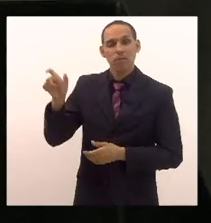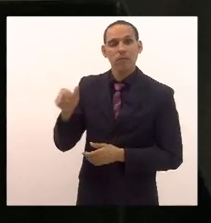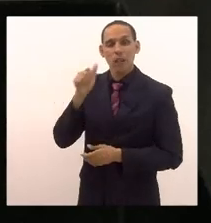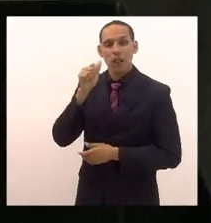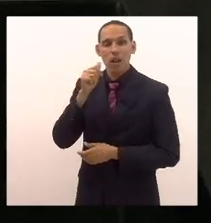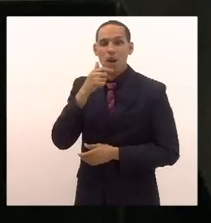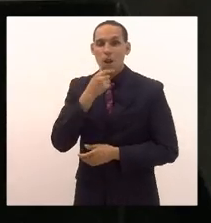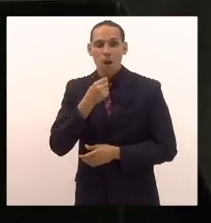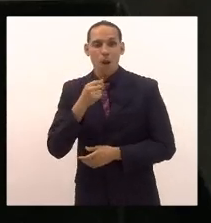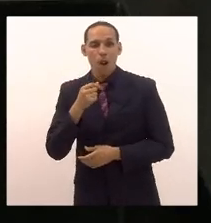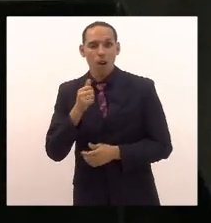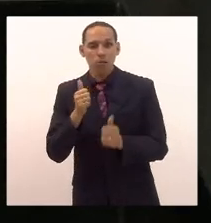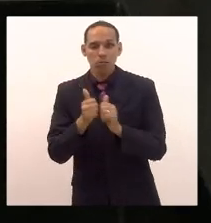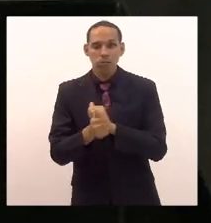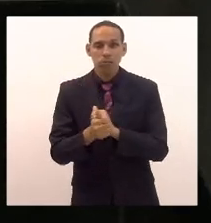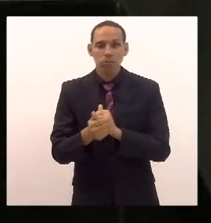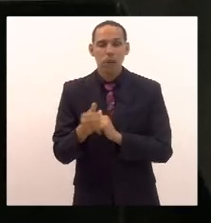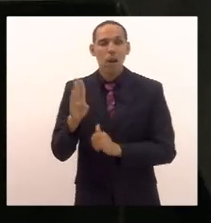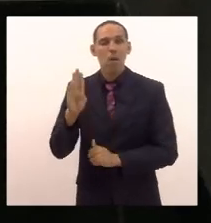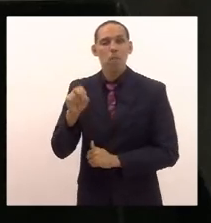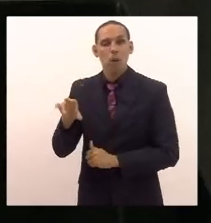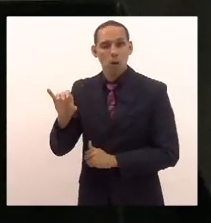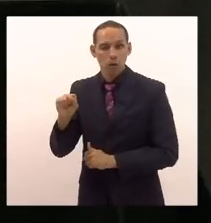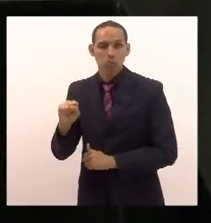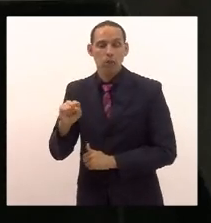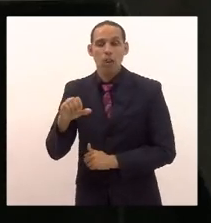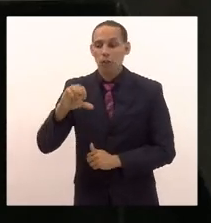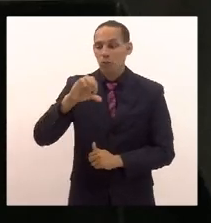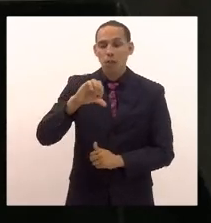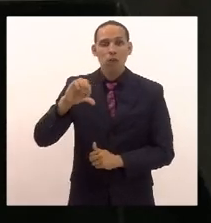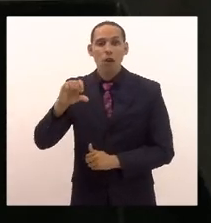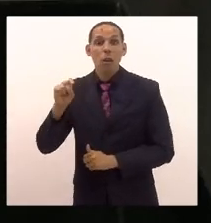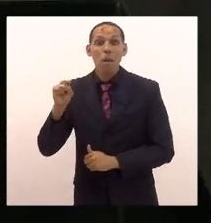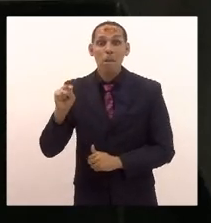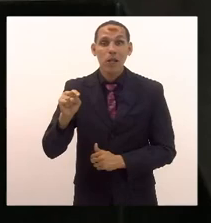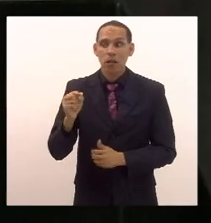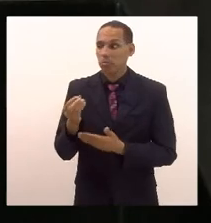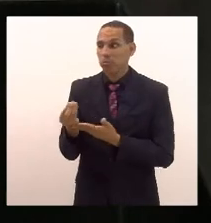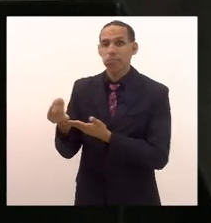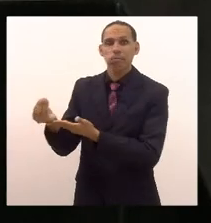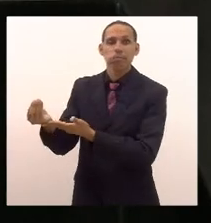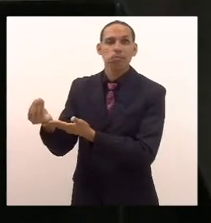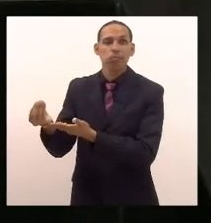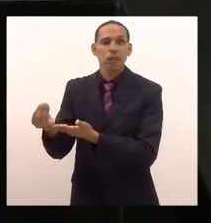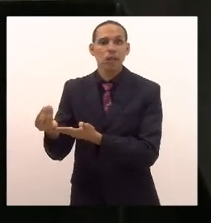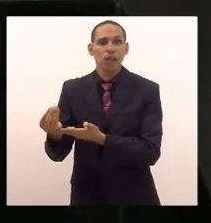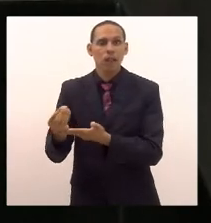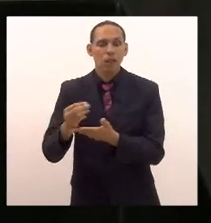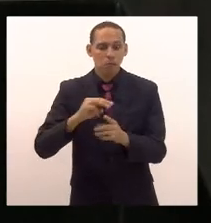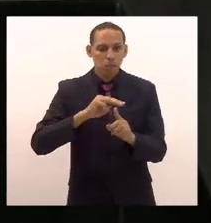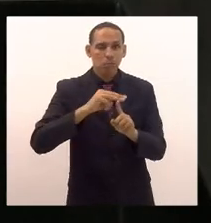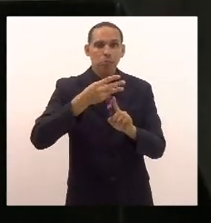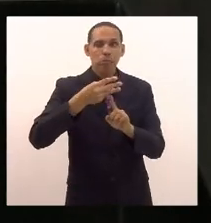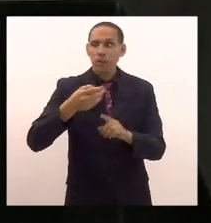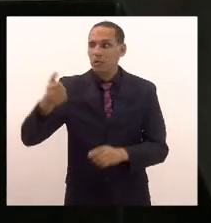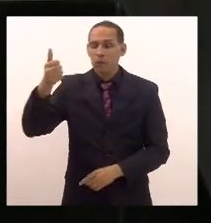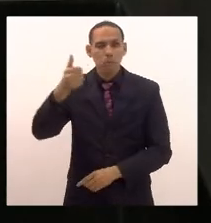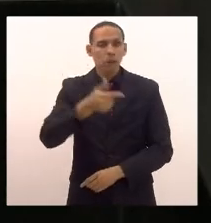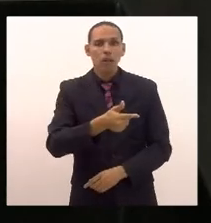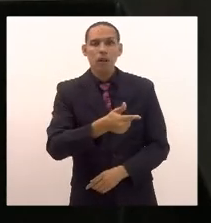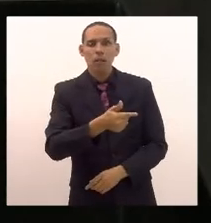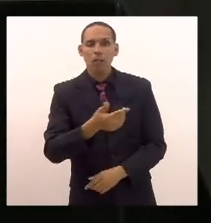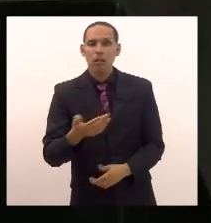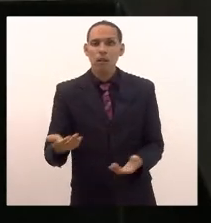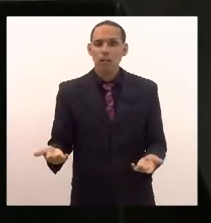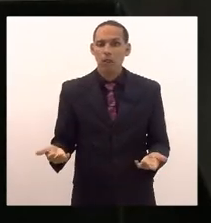ou recebi esse o bônus de 99 de reais então recebia três vezes mais